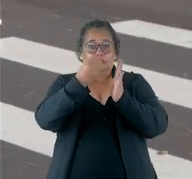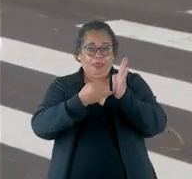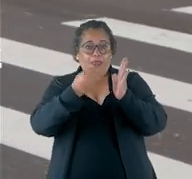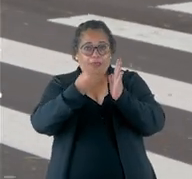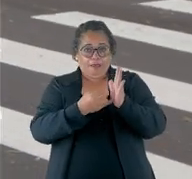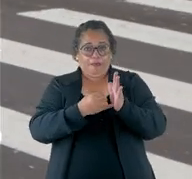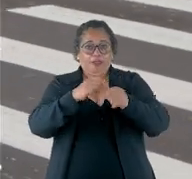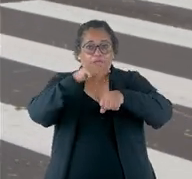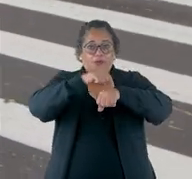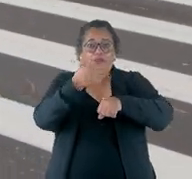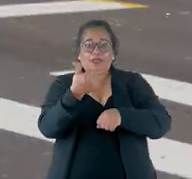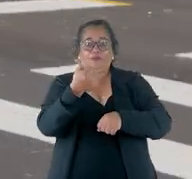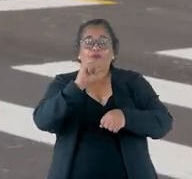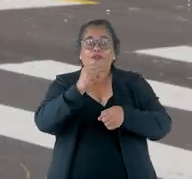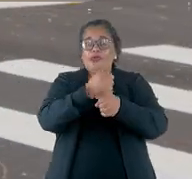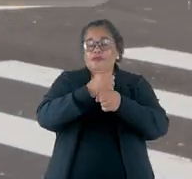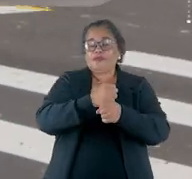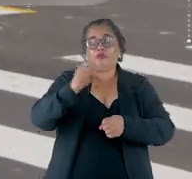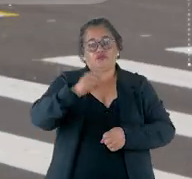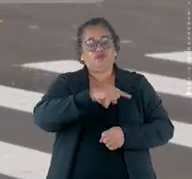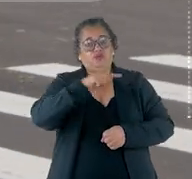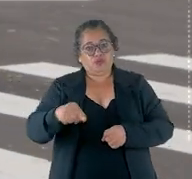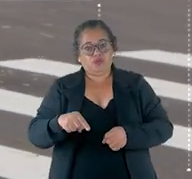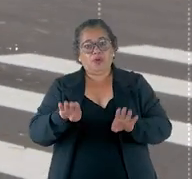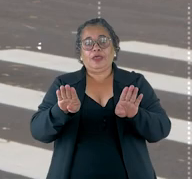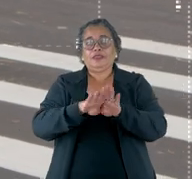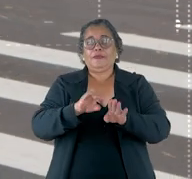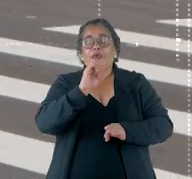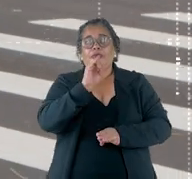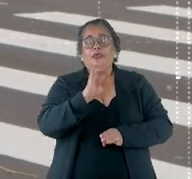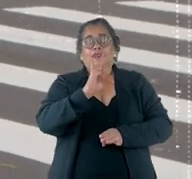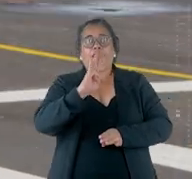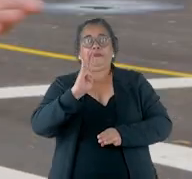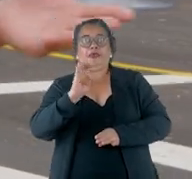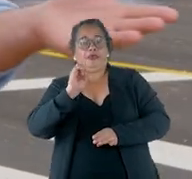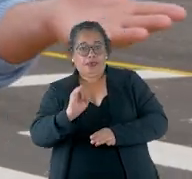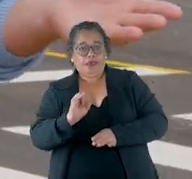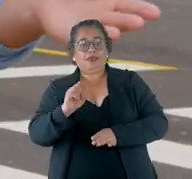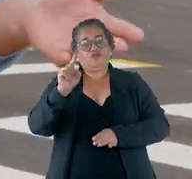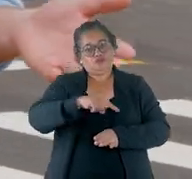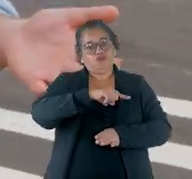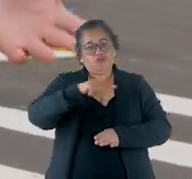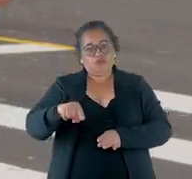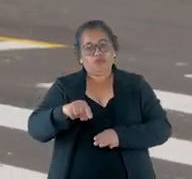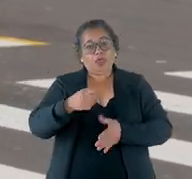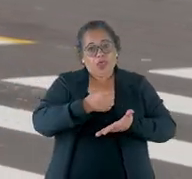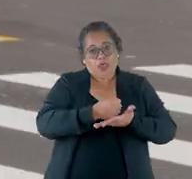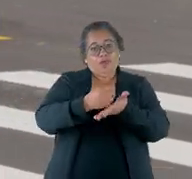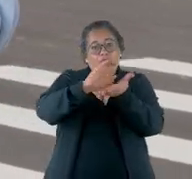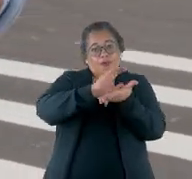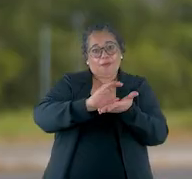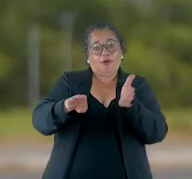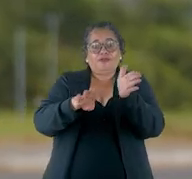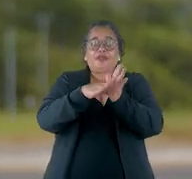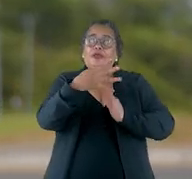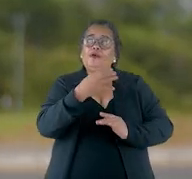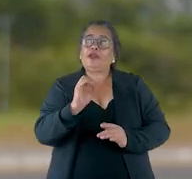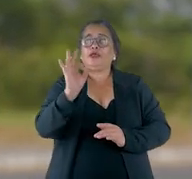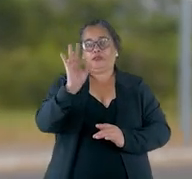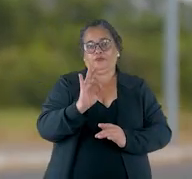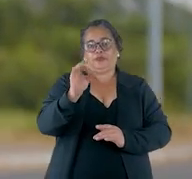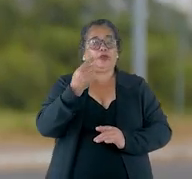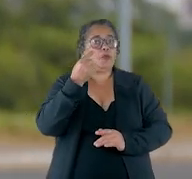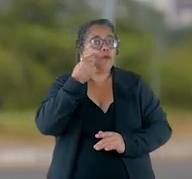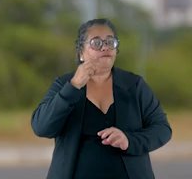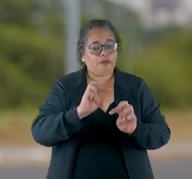de IPTU por 10 anos, mais isenção de pagamento de ITBI e subsídio de até 40%. Para saber